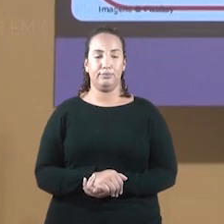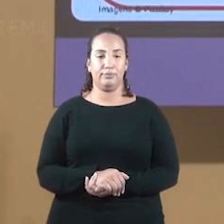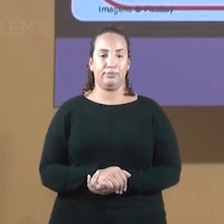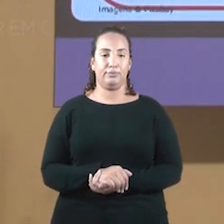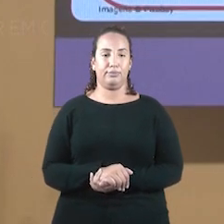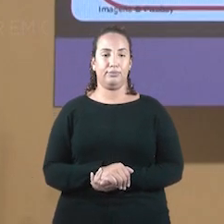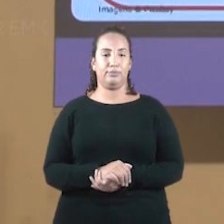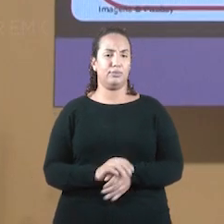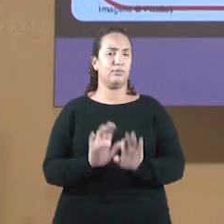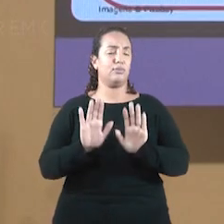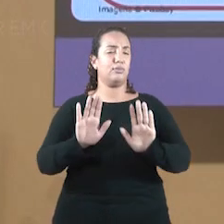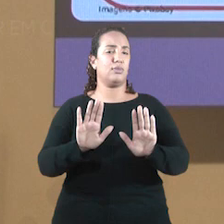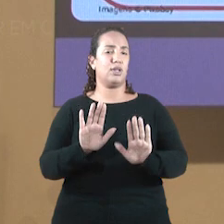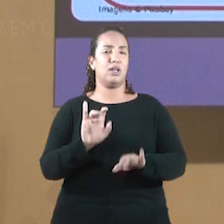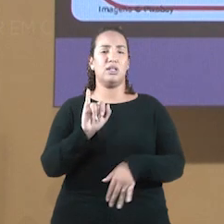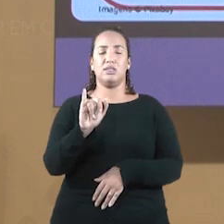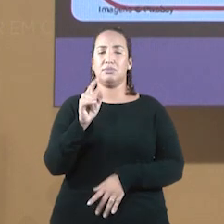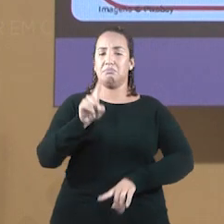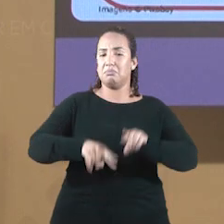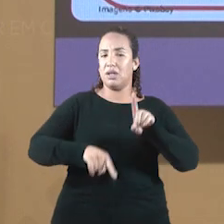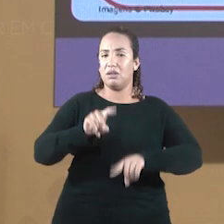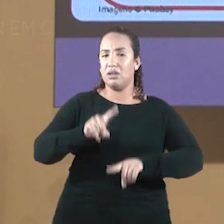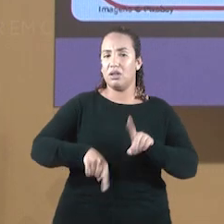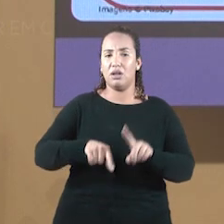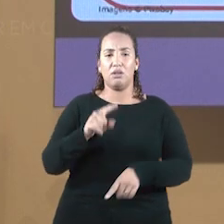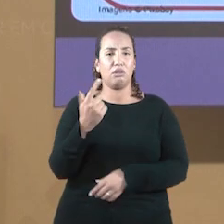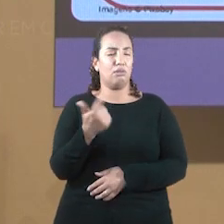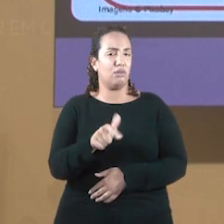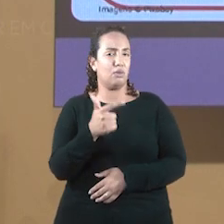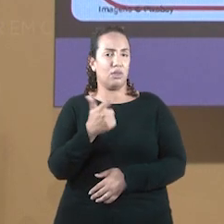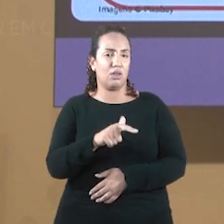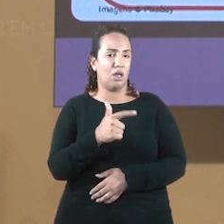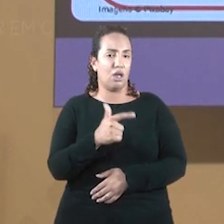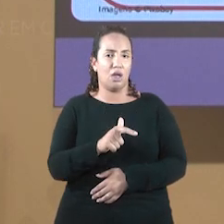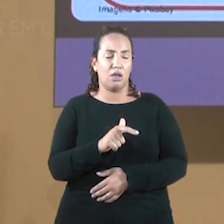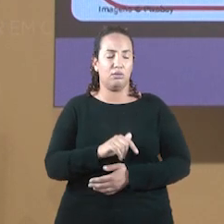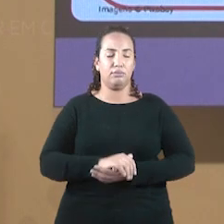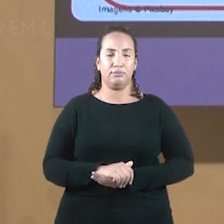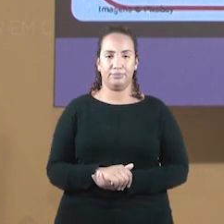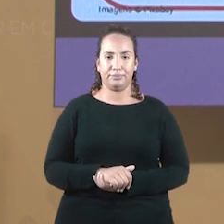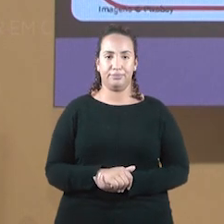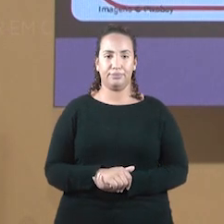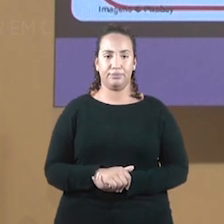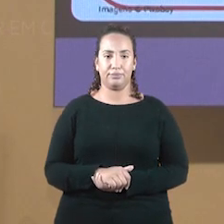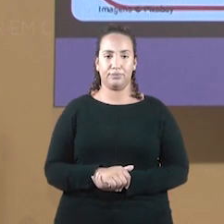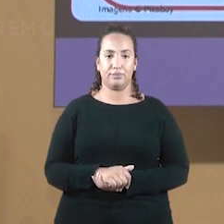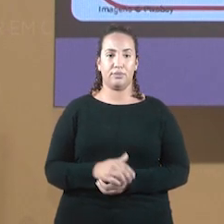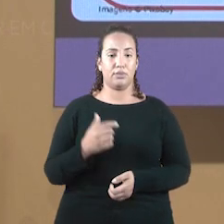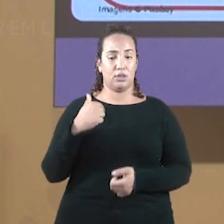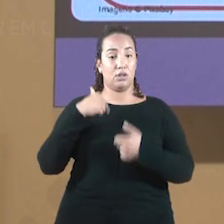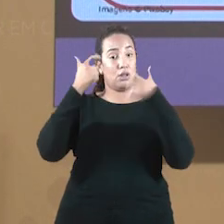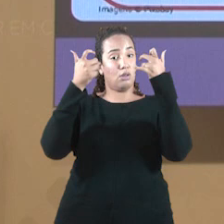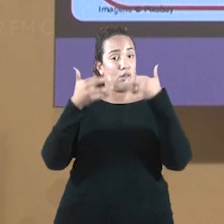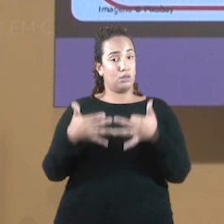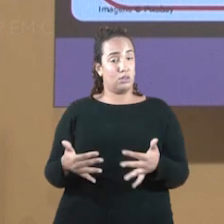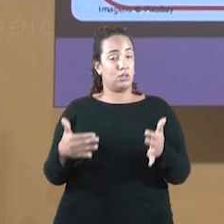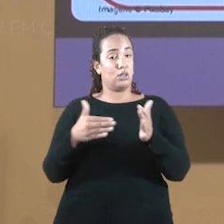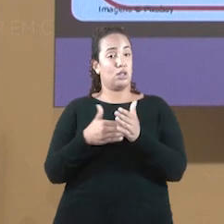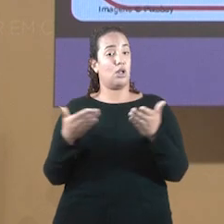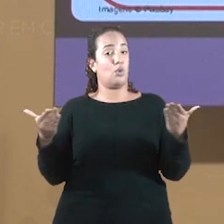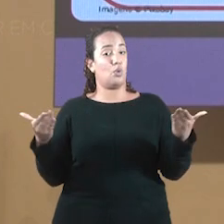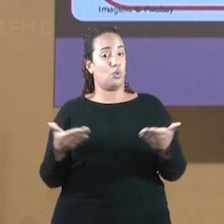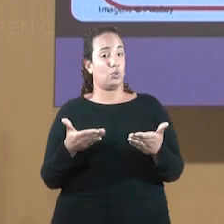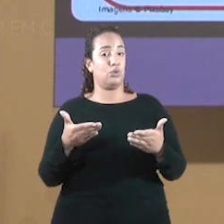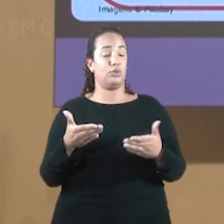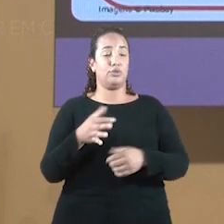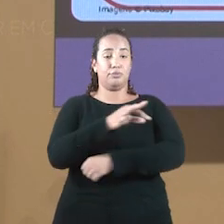Mas, e se não tivéssemos nenhum desses instrumentos de medida padronizados, que eu falei até agora?